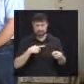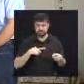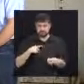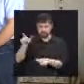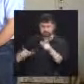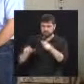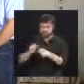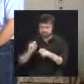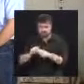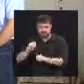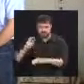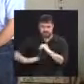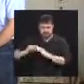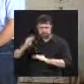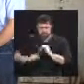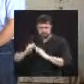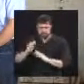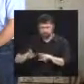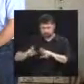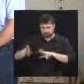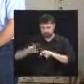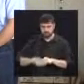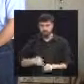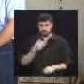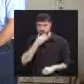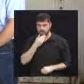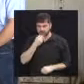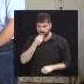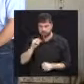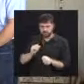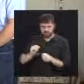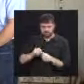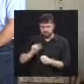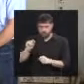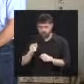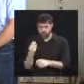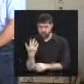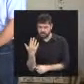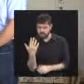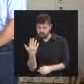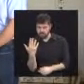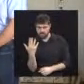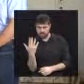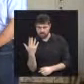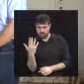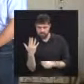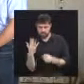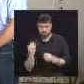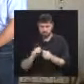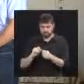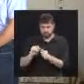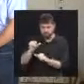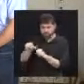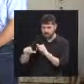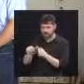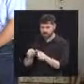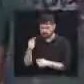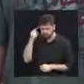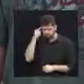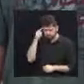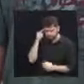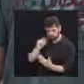Então, ele é fantástico porque ele pegou um microsistema que é a mão do indivíduo e transformou a mão num ser